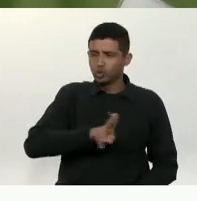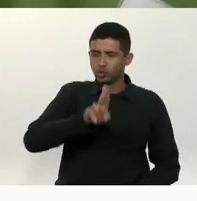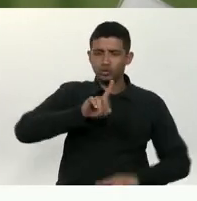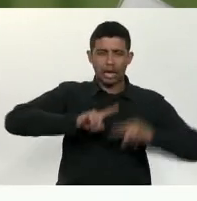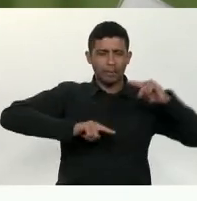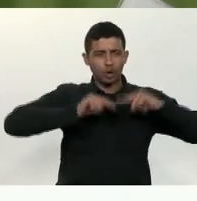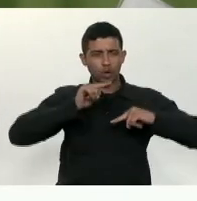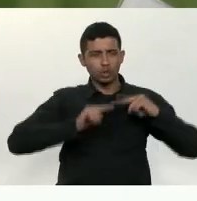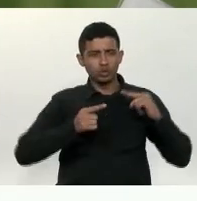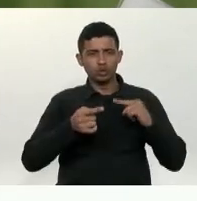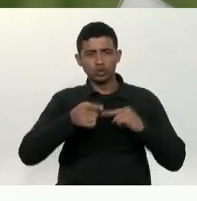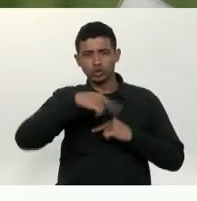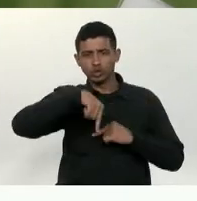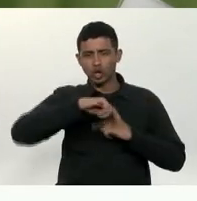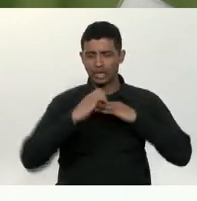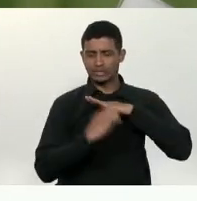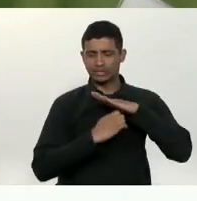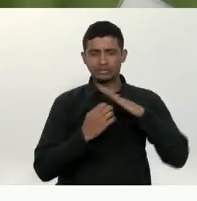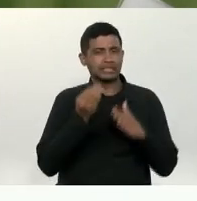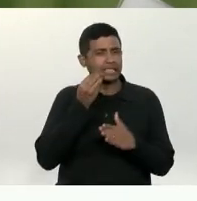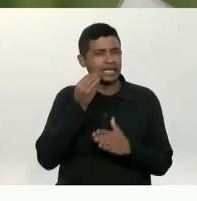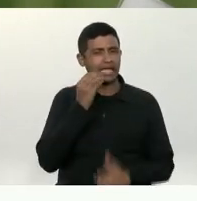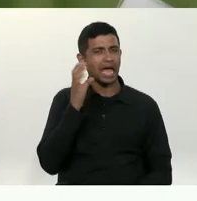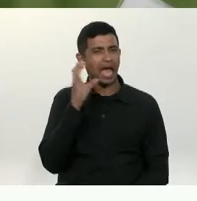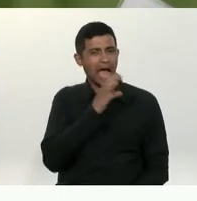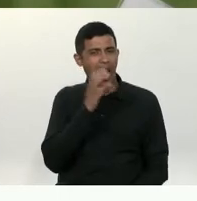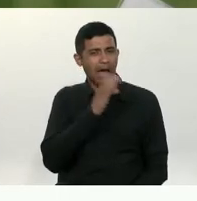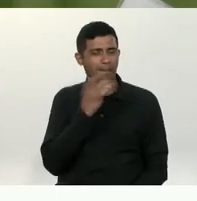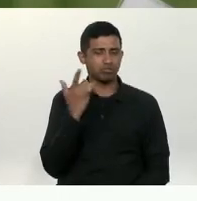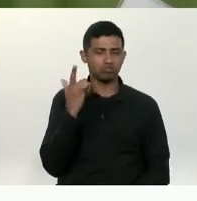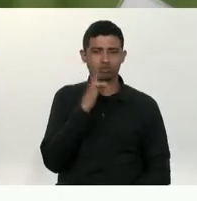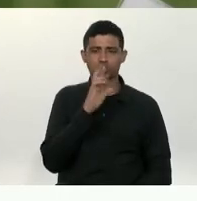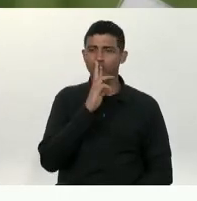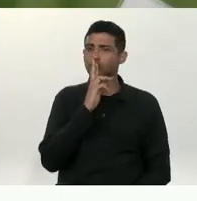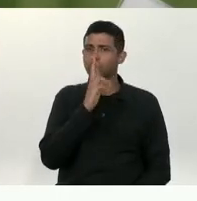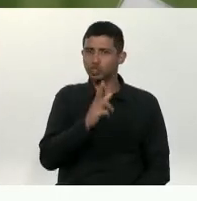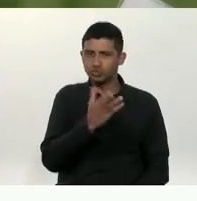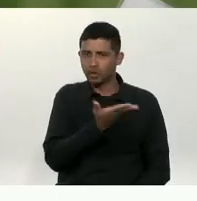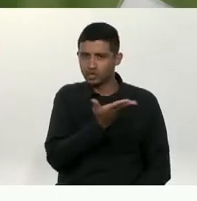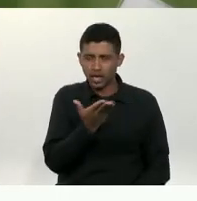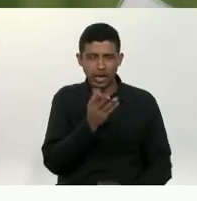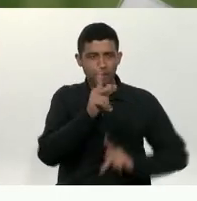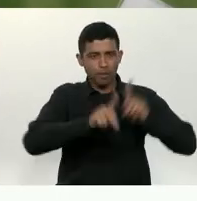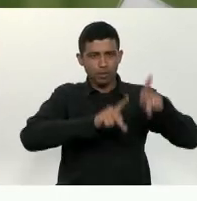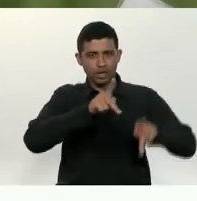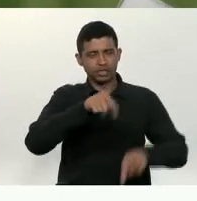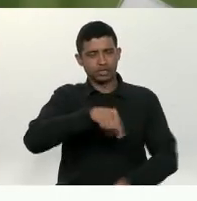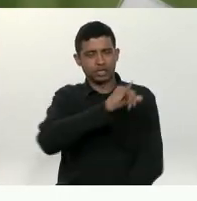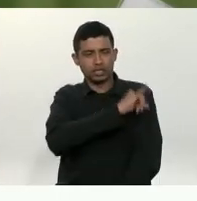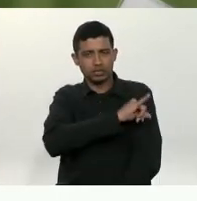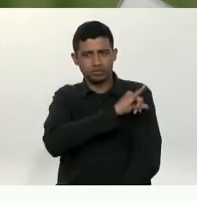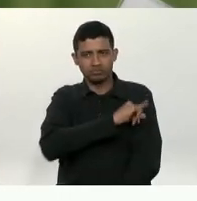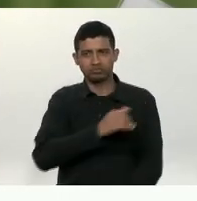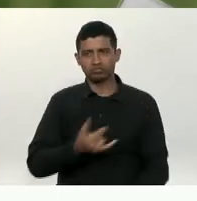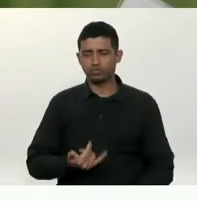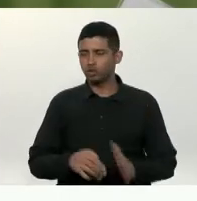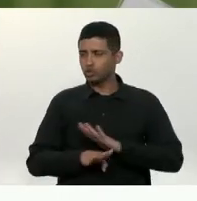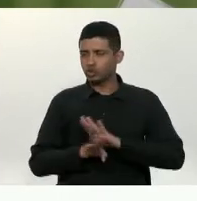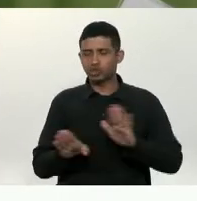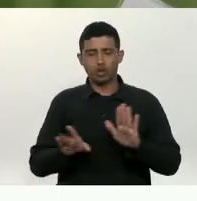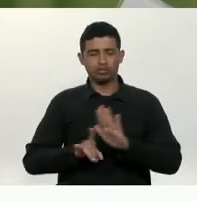fazer isto com a rapidez e dar resposta à população do Rio de Janeiro? É a indagação que eu tenho a